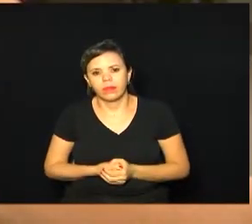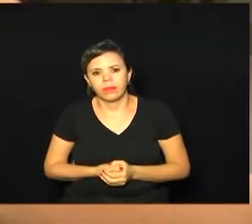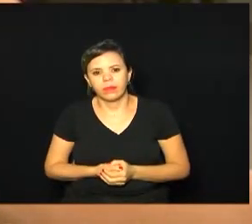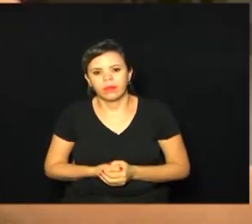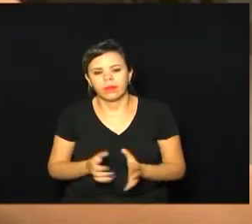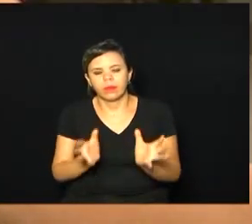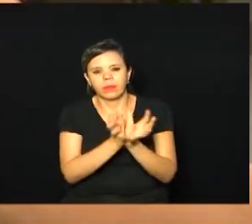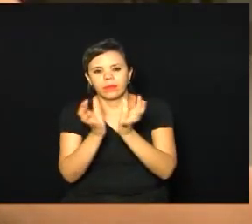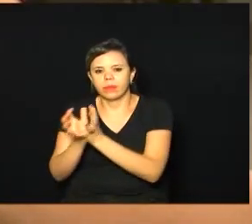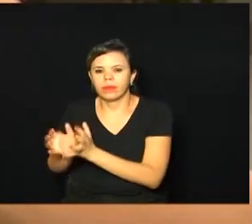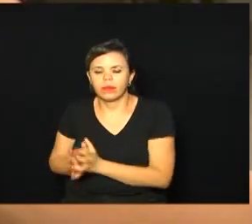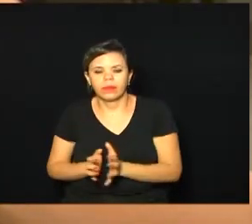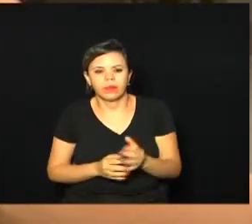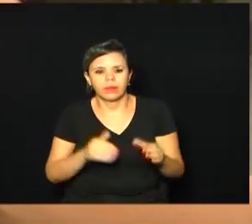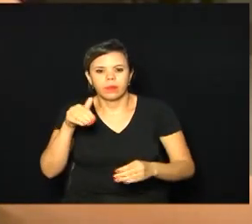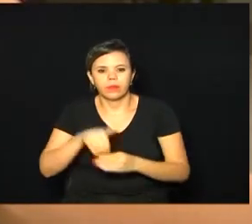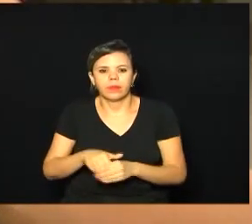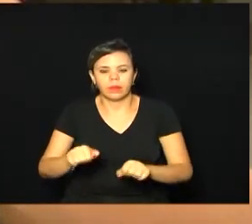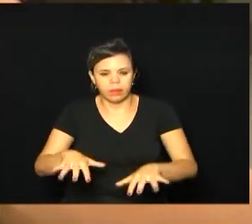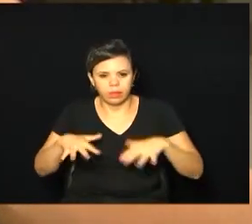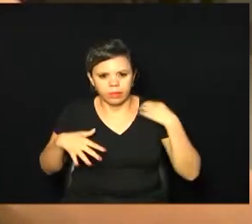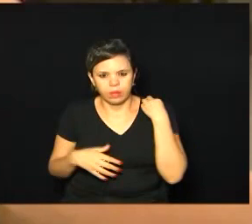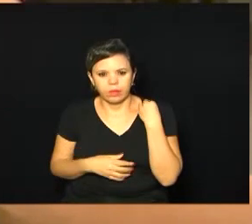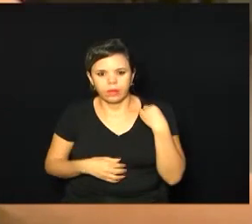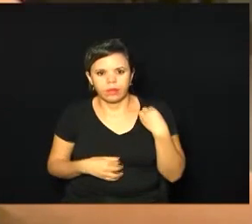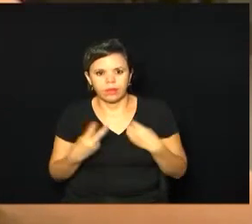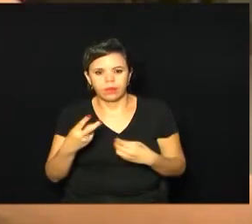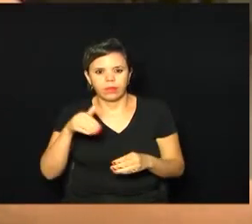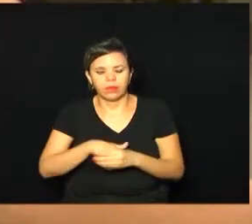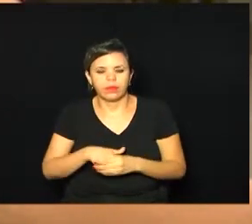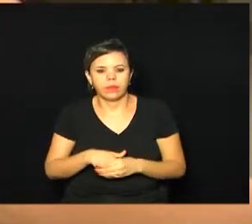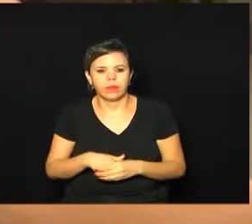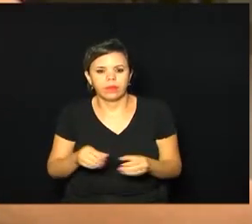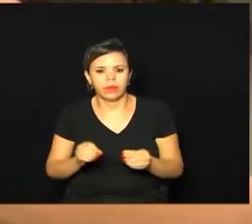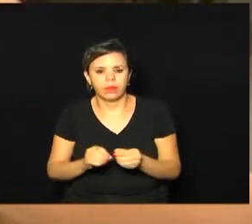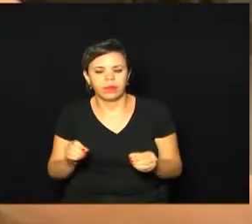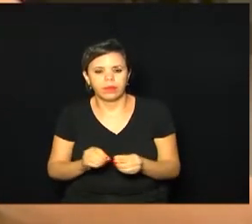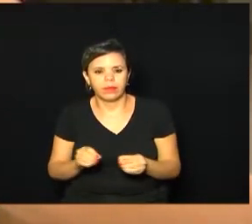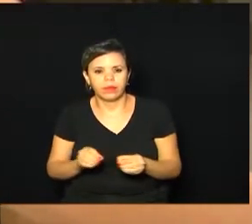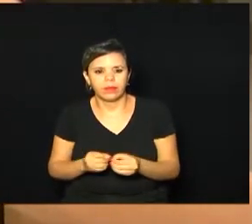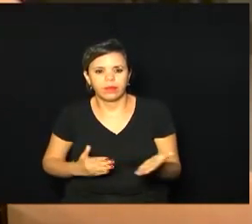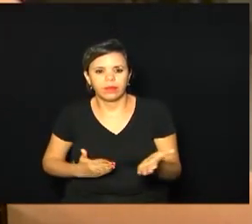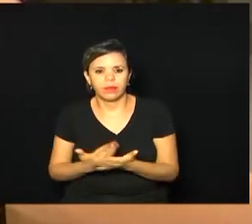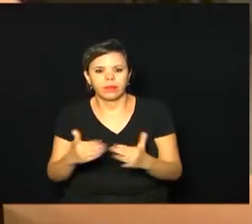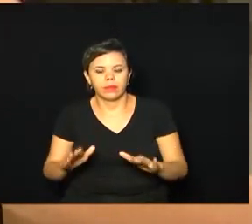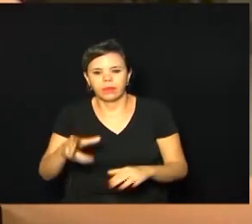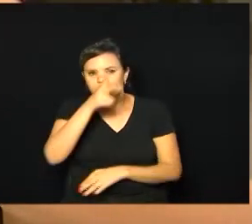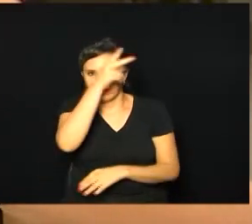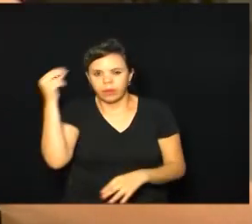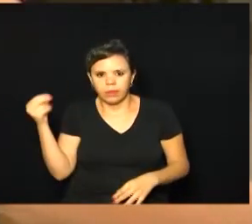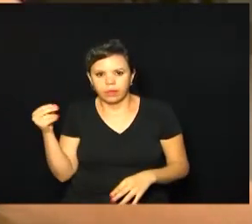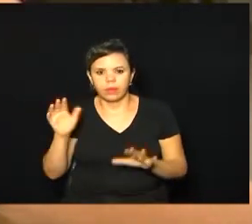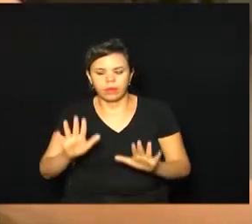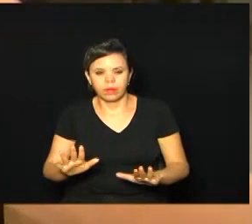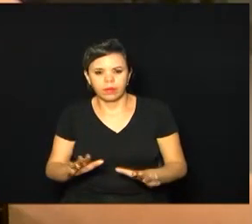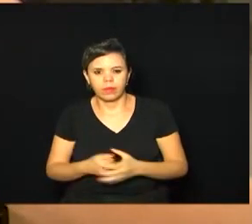pelas comissões, tem que ser votado em plenário, em duas votações, e tem que ser sancionado pelo prefeito.